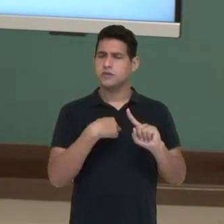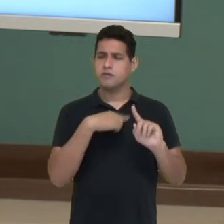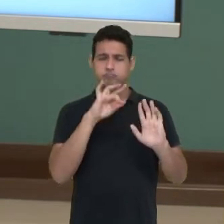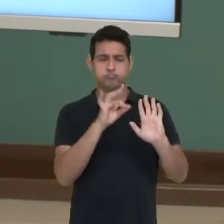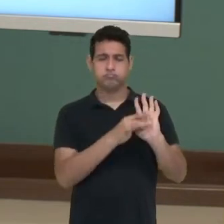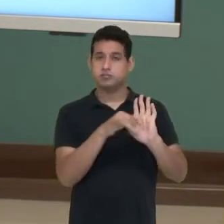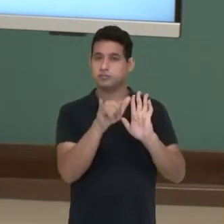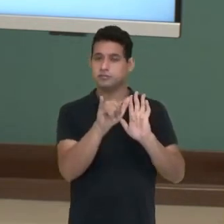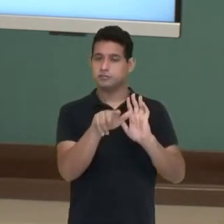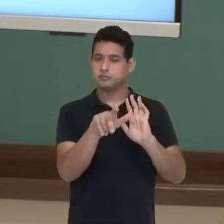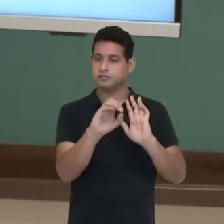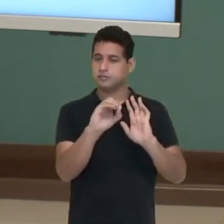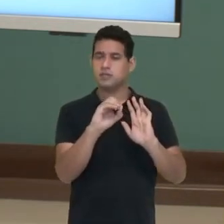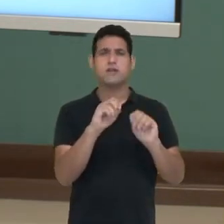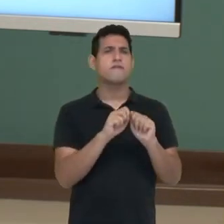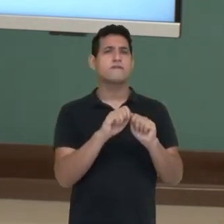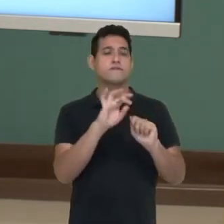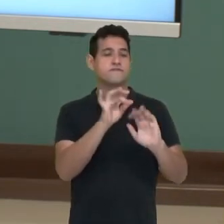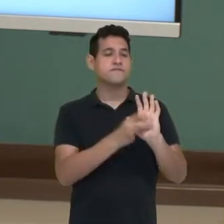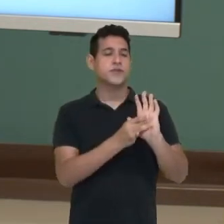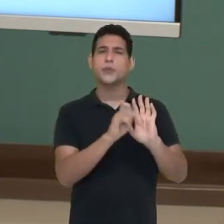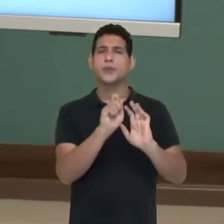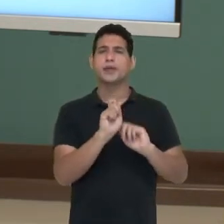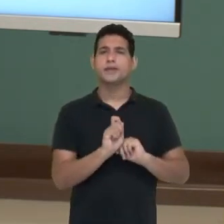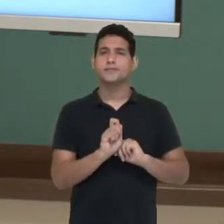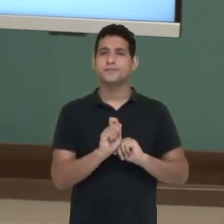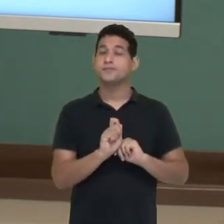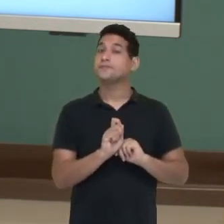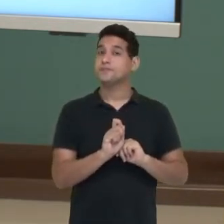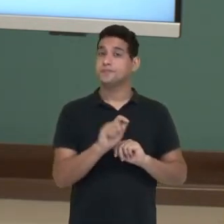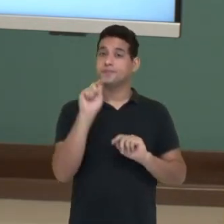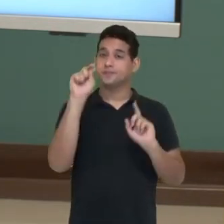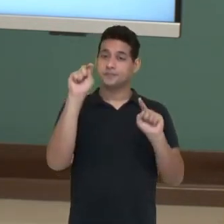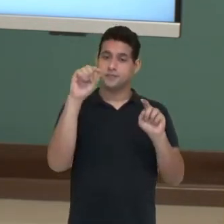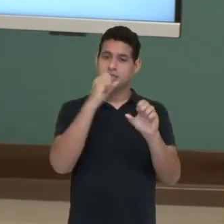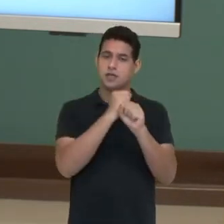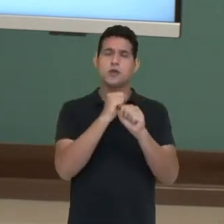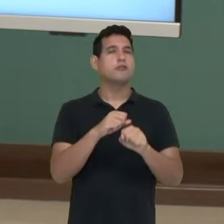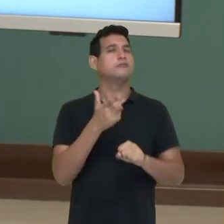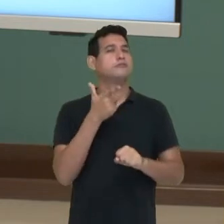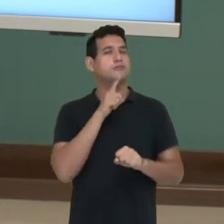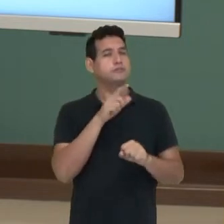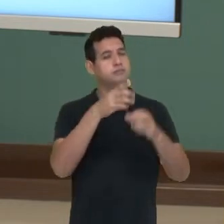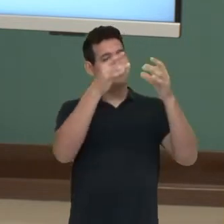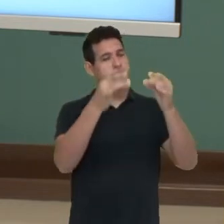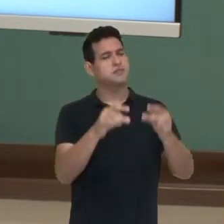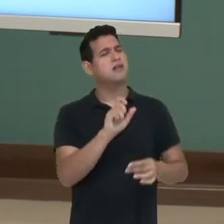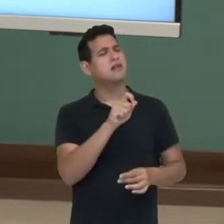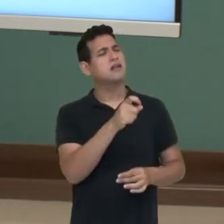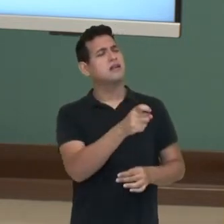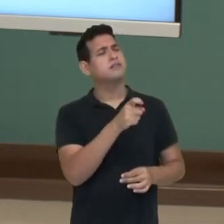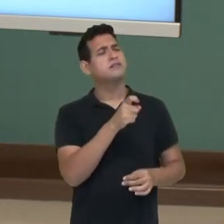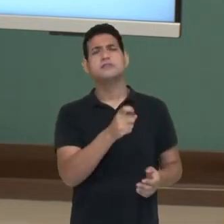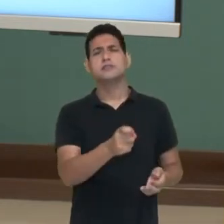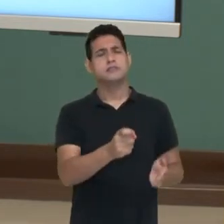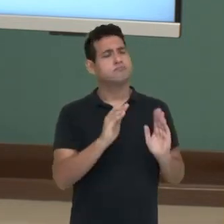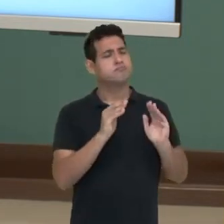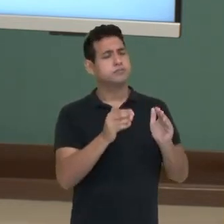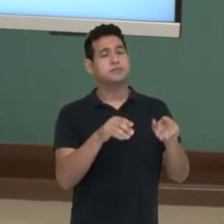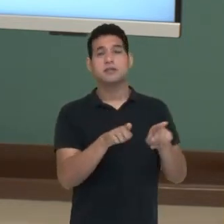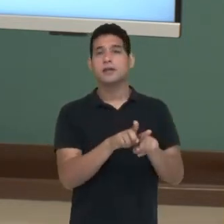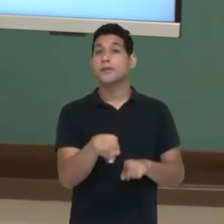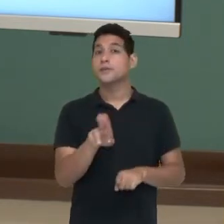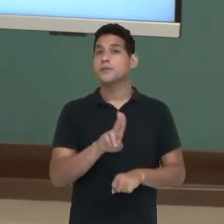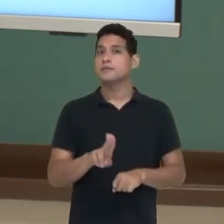y igual a zero, eu estou fixando o ponto. Então, eu consigo determinar quem é o x específico